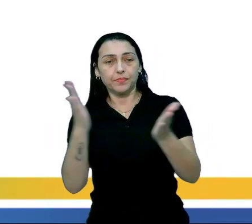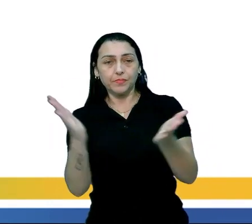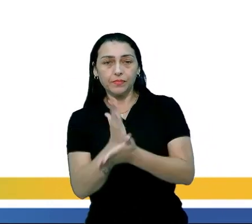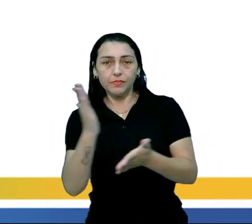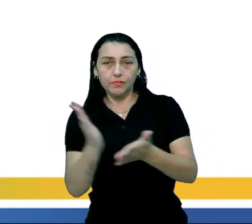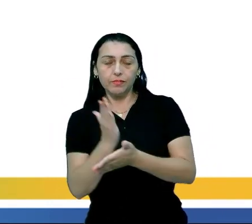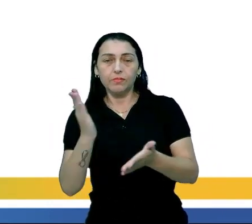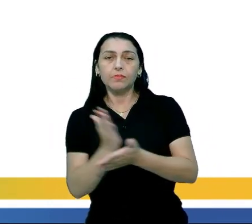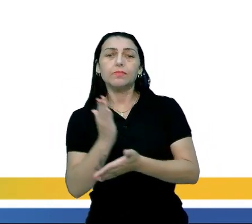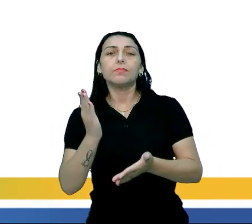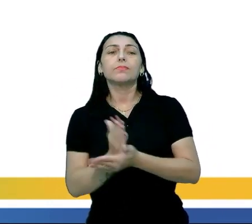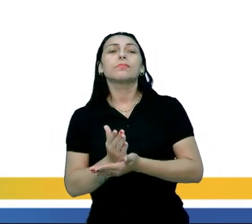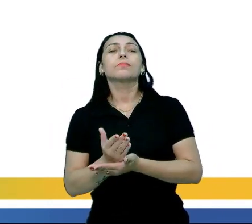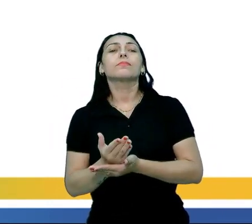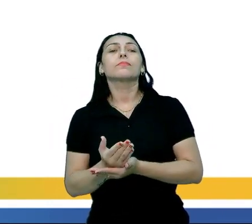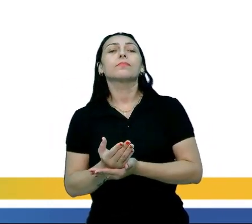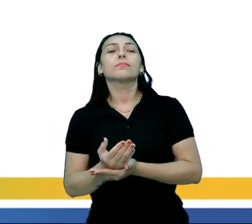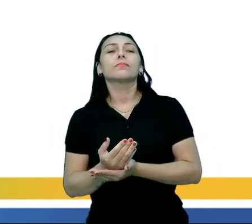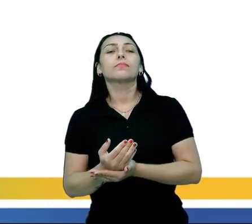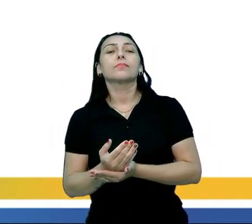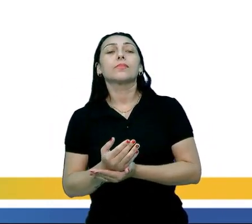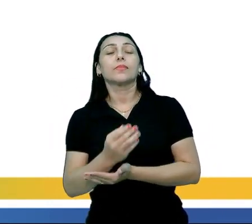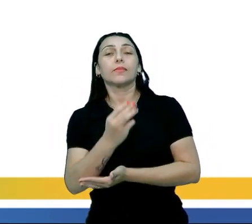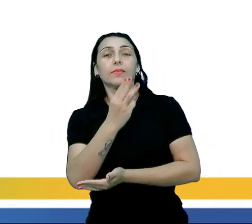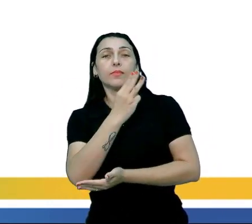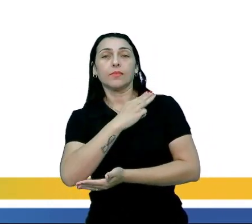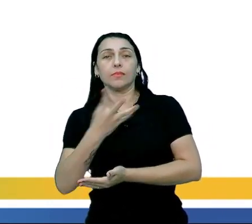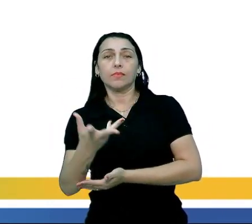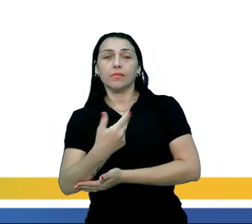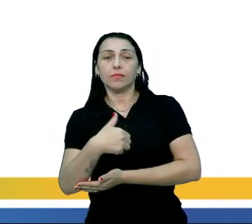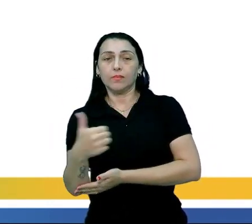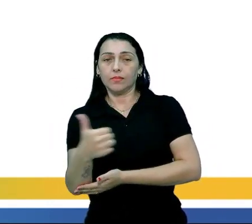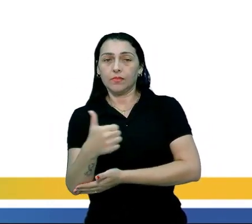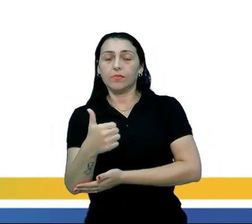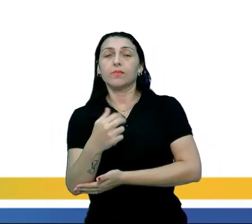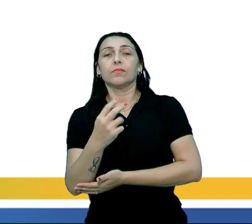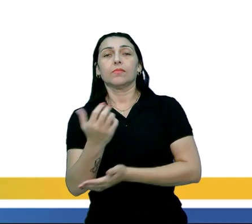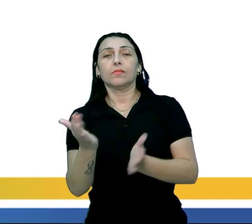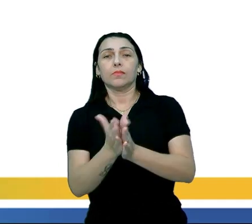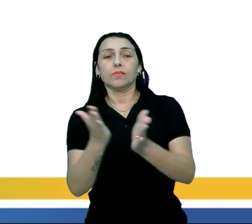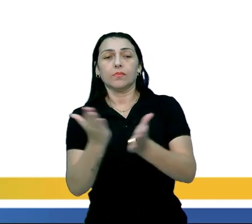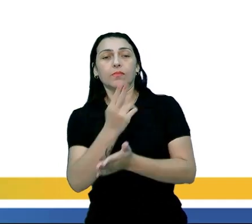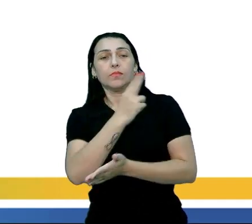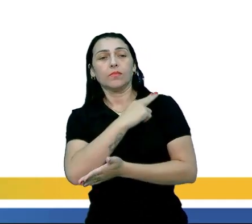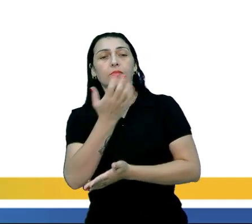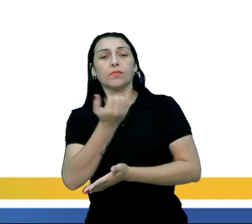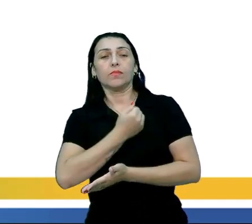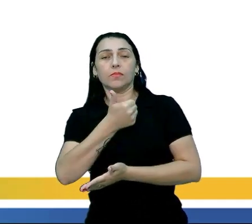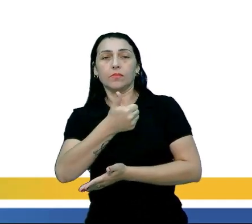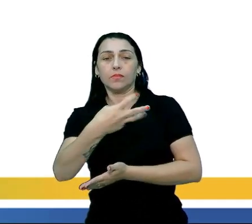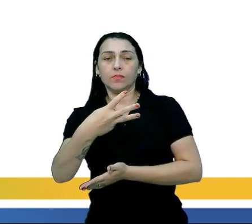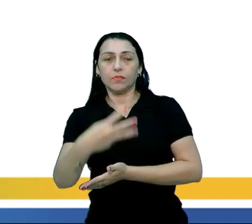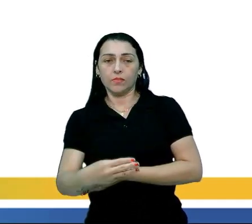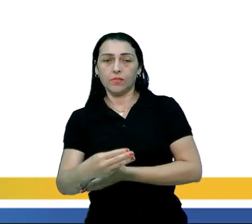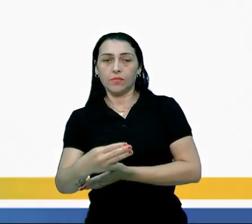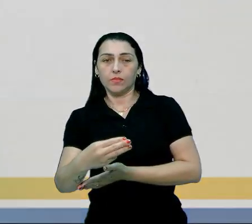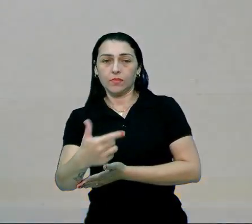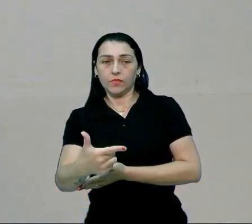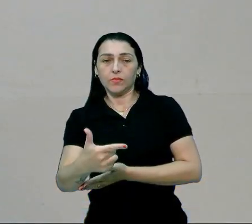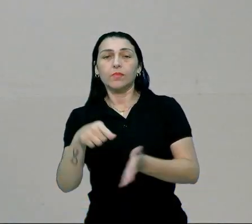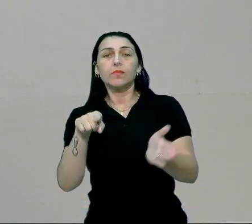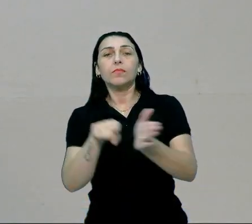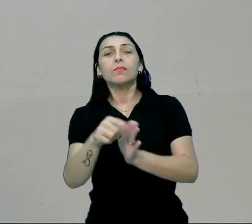a gente vai trabalhar competência 3, habilidade 11, o livro vai ser o de volume 2, a página 132,